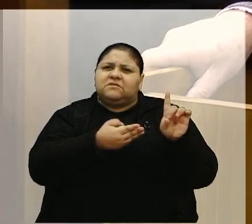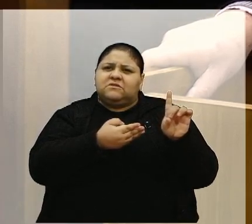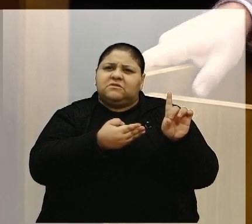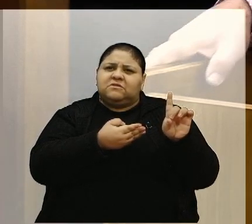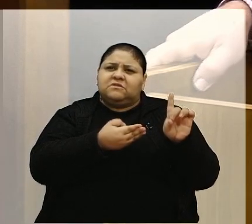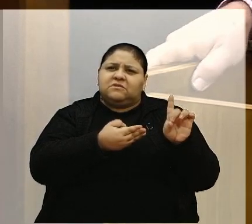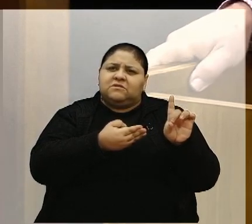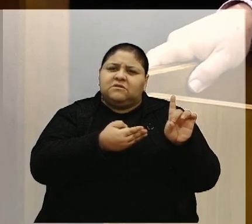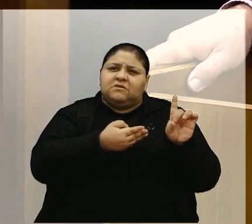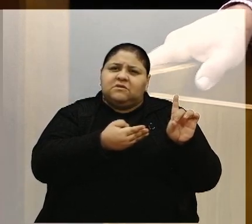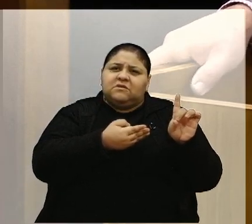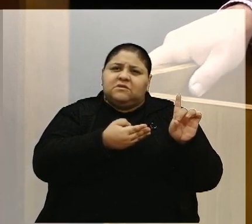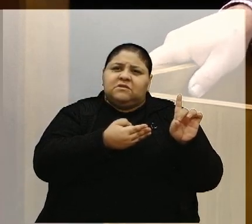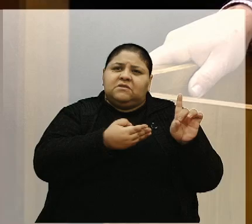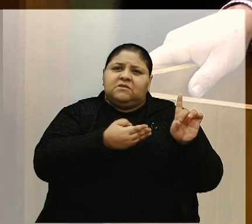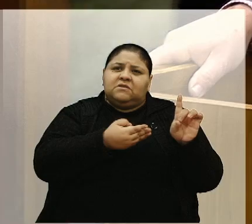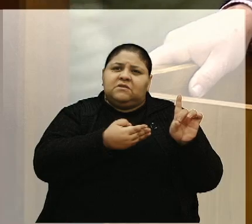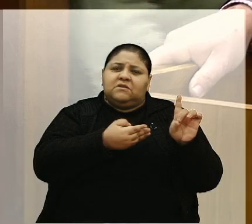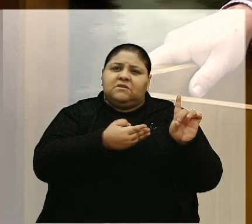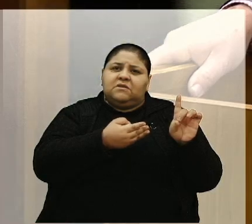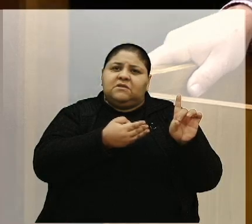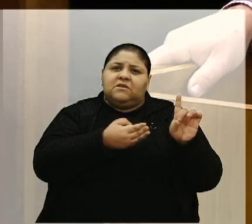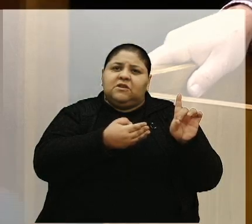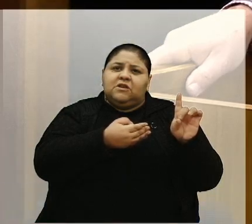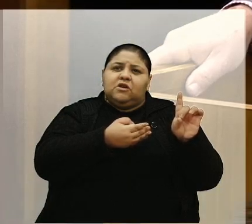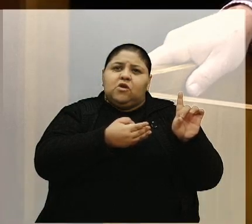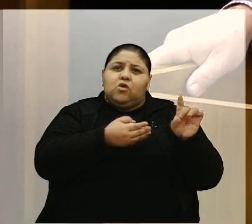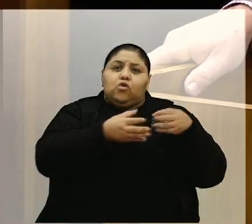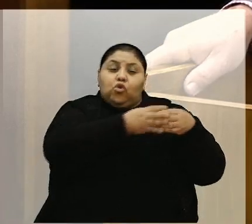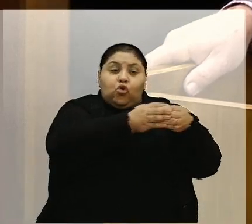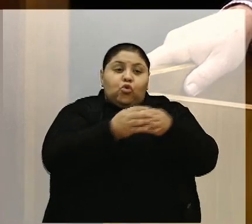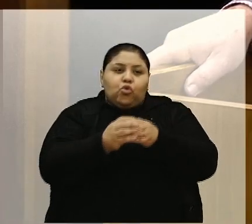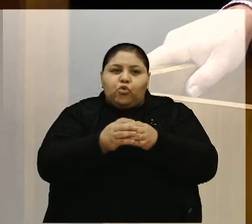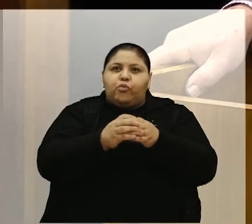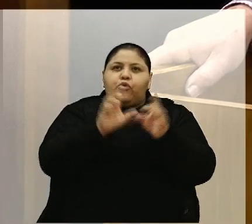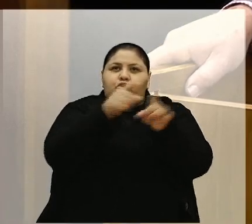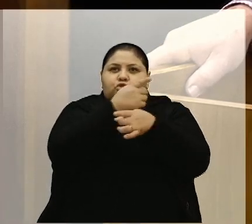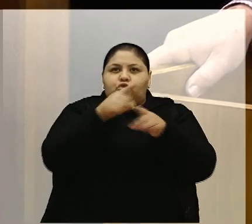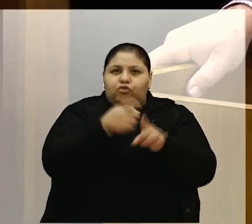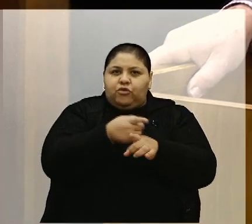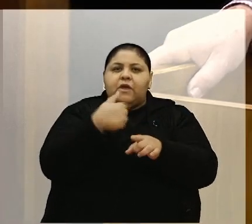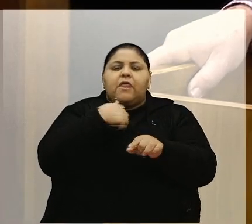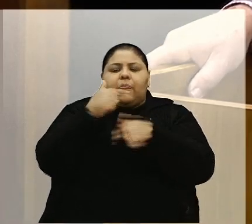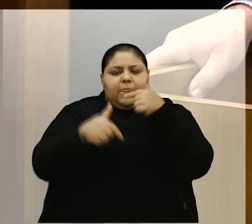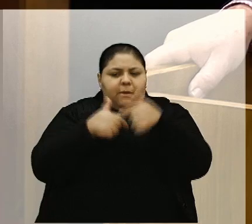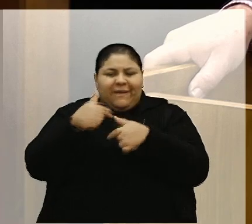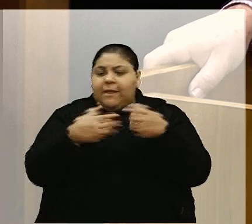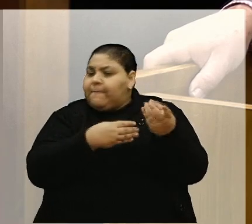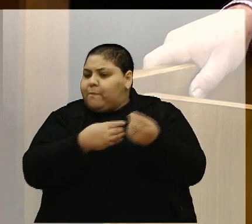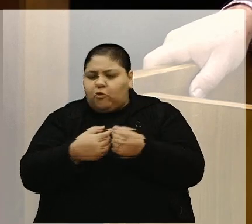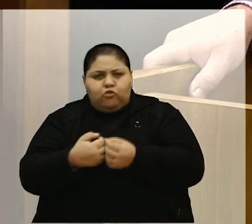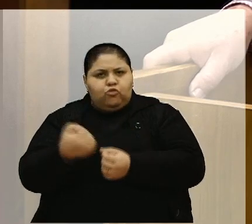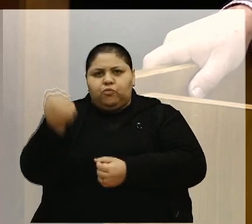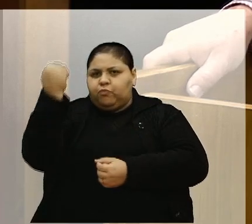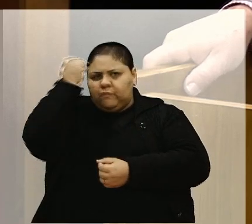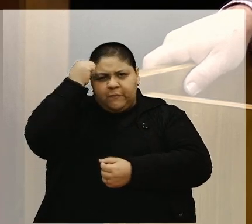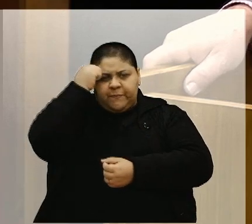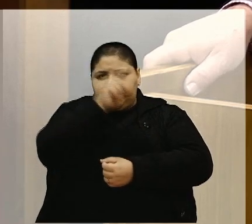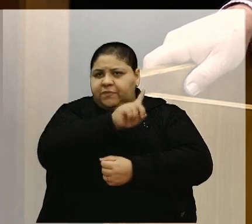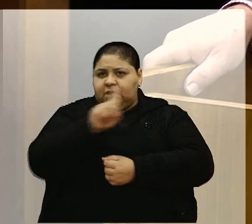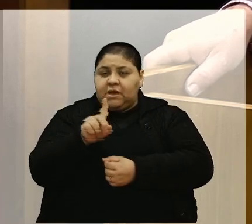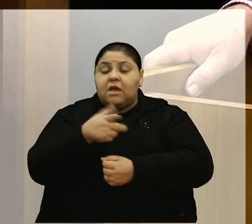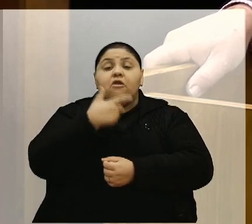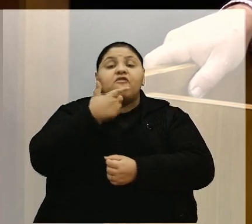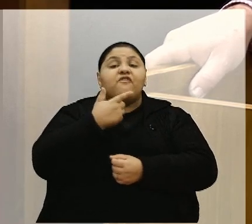do coral Radiz da Itália aqui, mas eu trabalhei muito e não me arrependo. Eu comentei hoje de